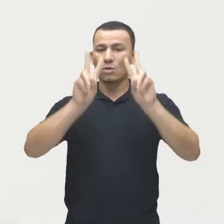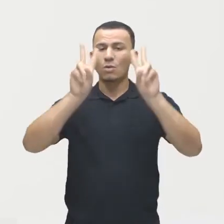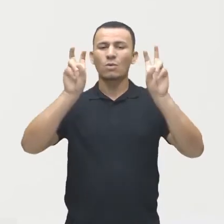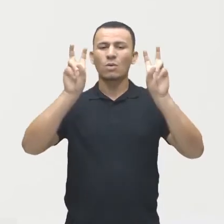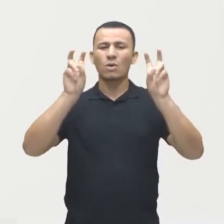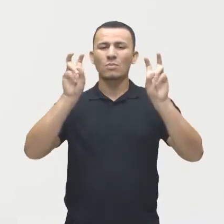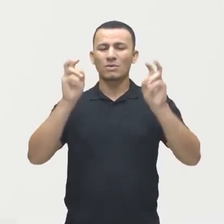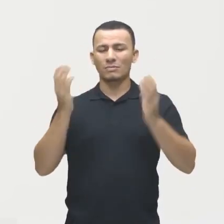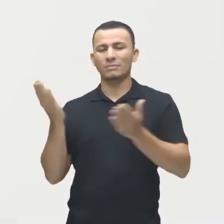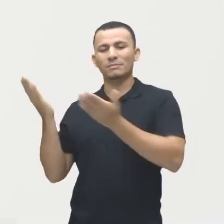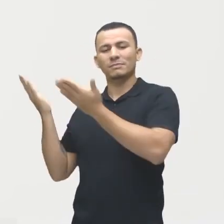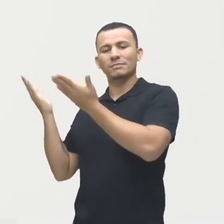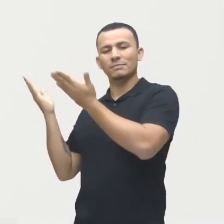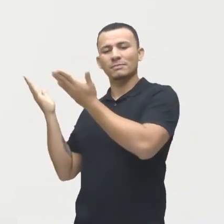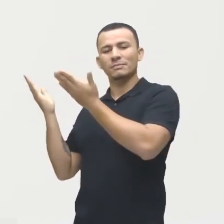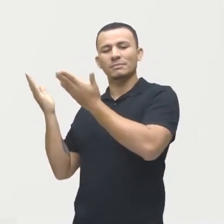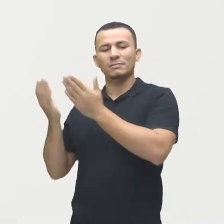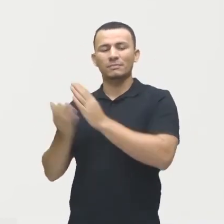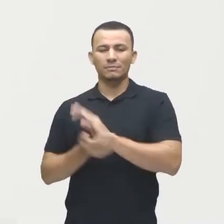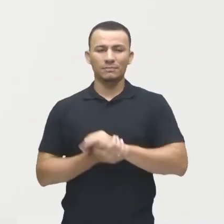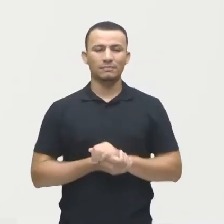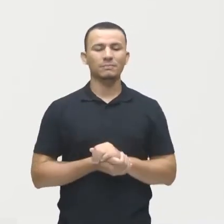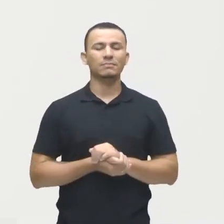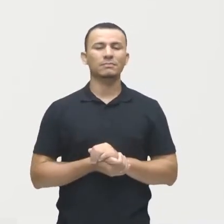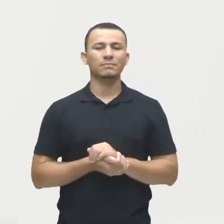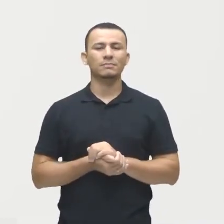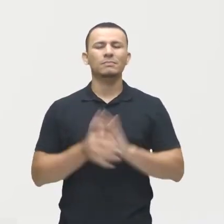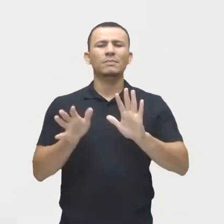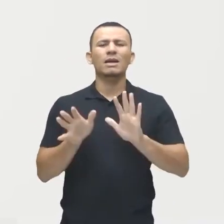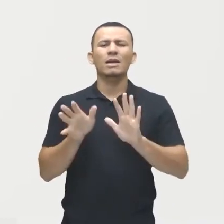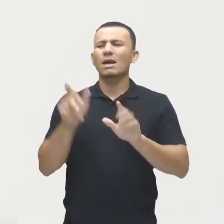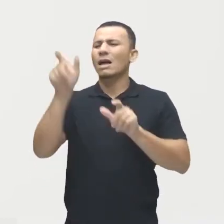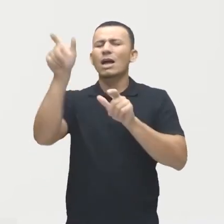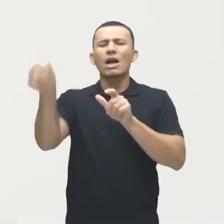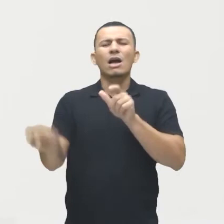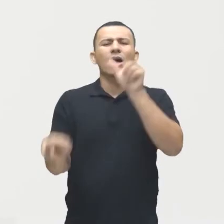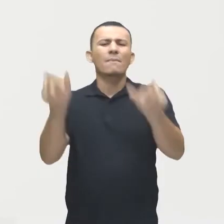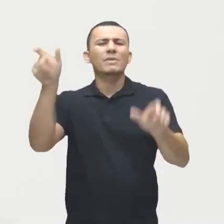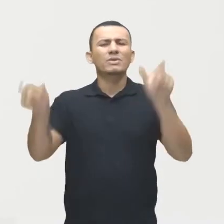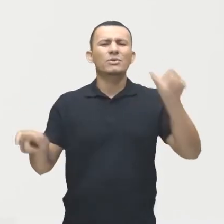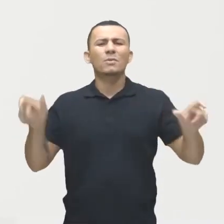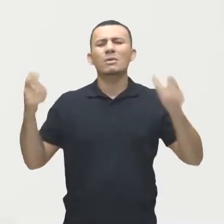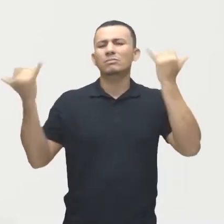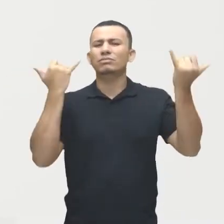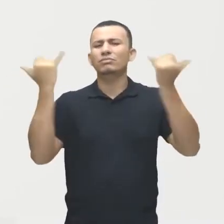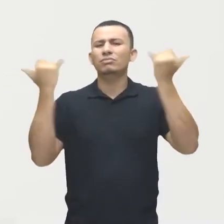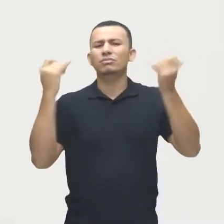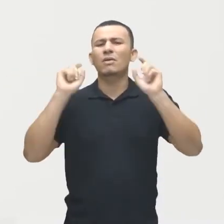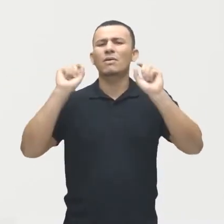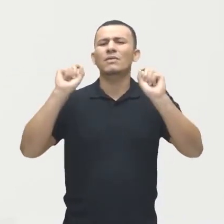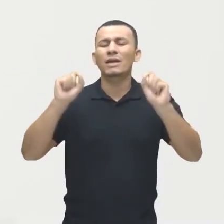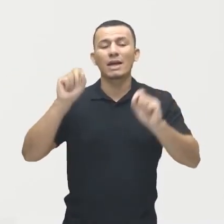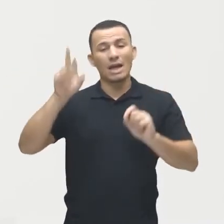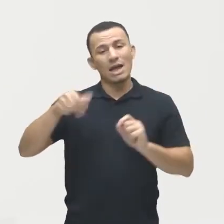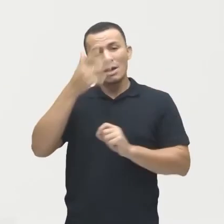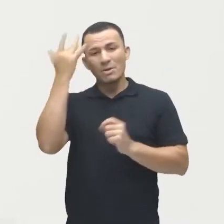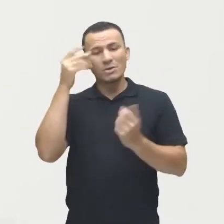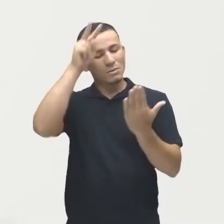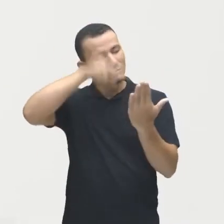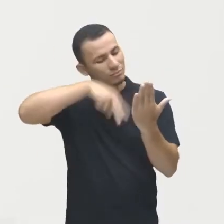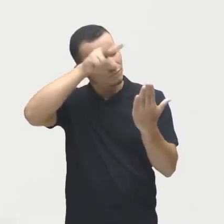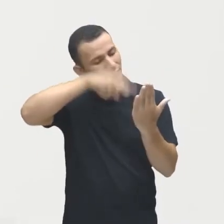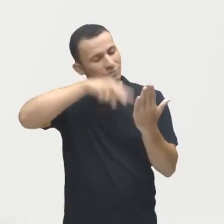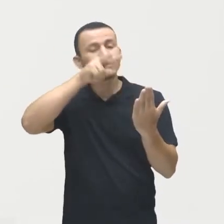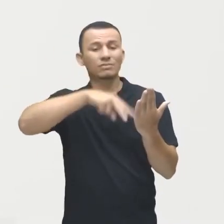nome da revista. Os receptores, professora, são os leitores da revista. A mensagem, como a